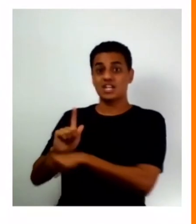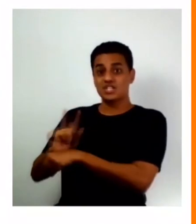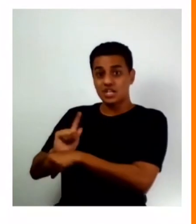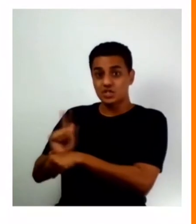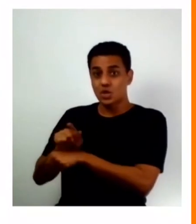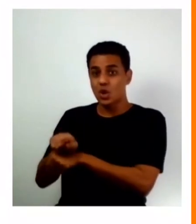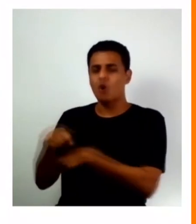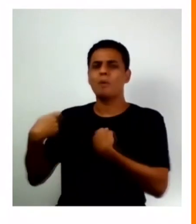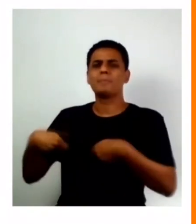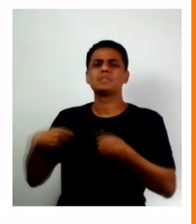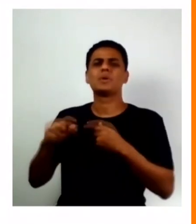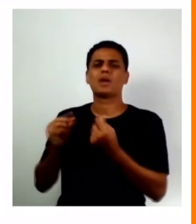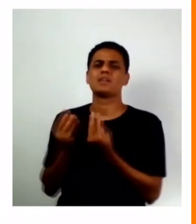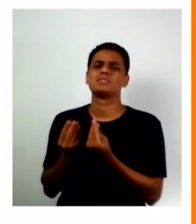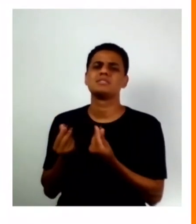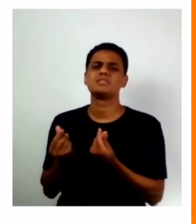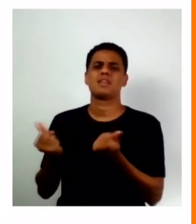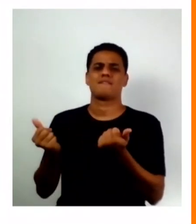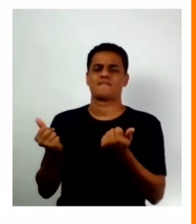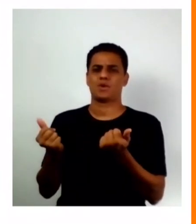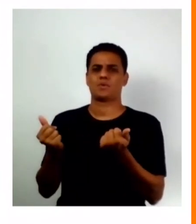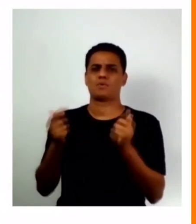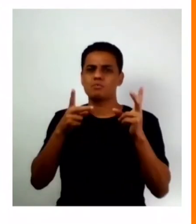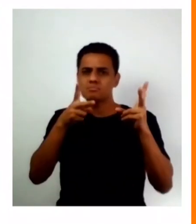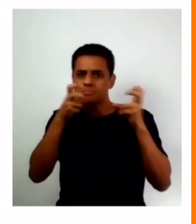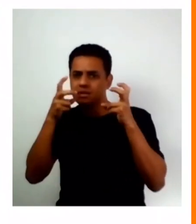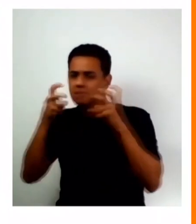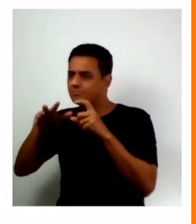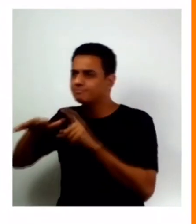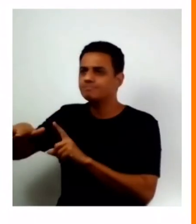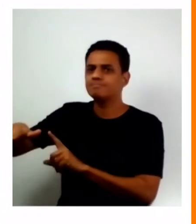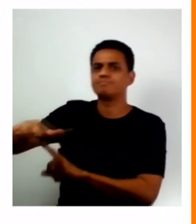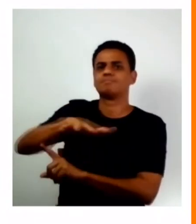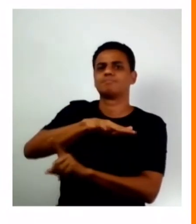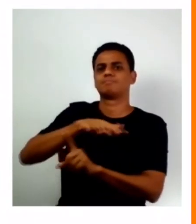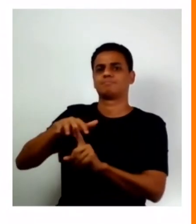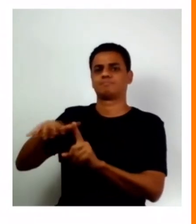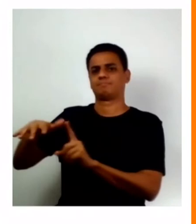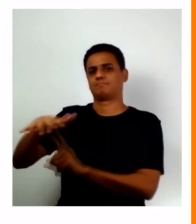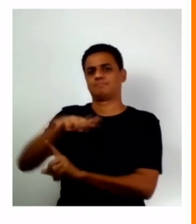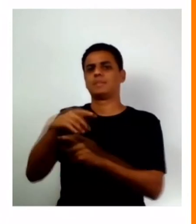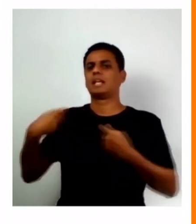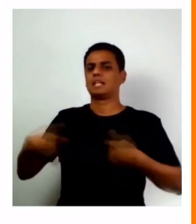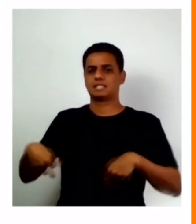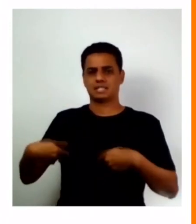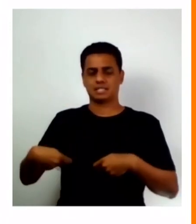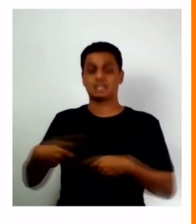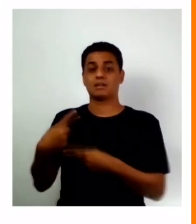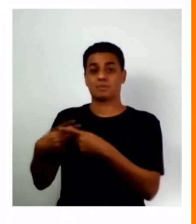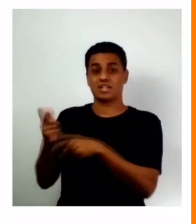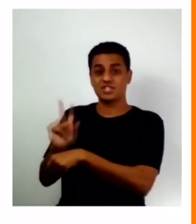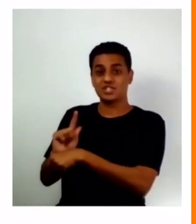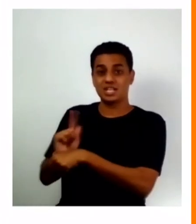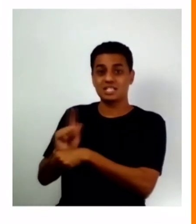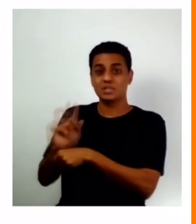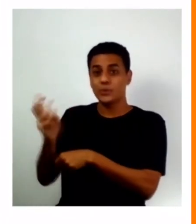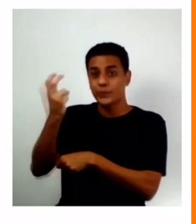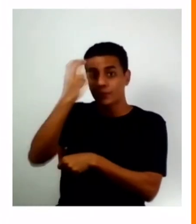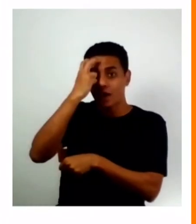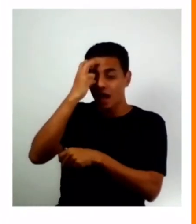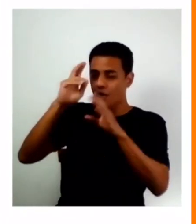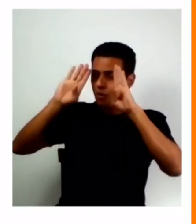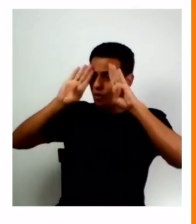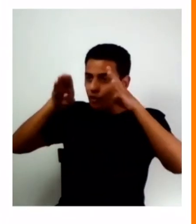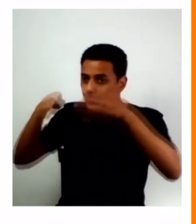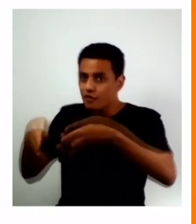sensível ao seu entorno social. Porque a gestão cultural é para um contexto e um contexto